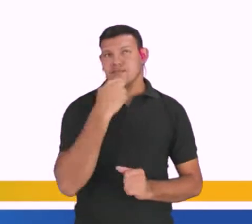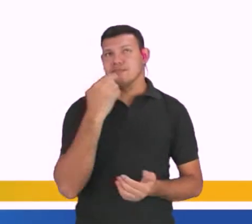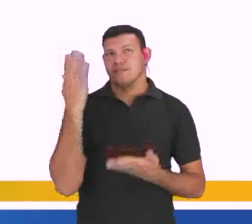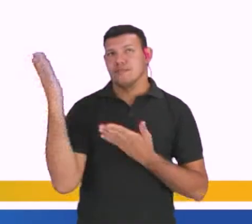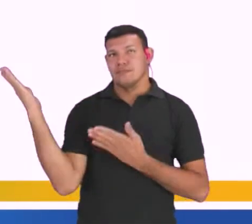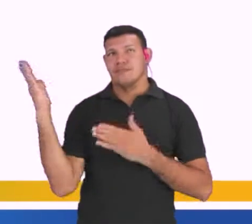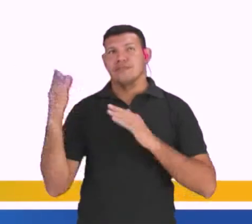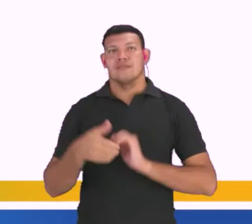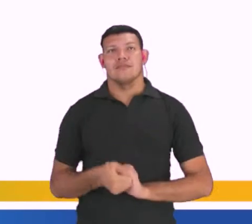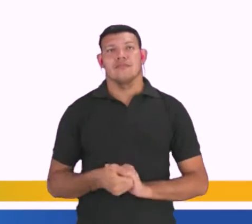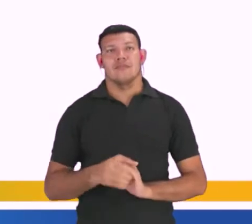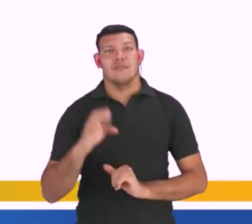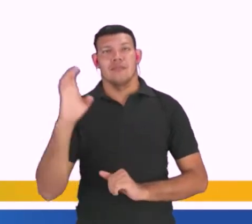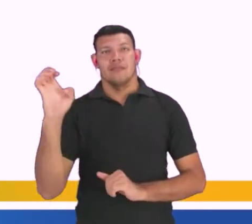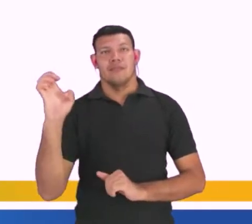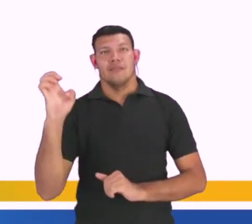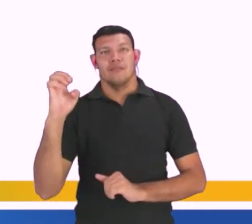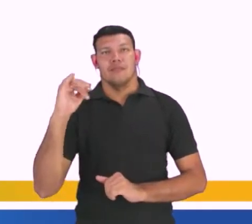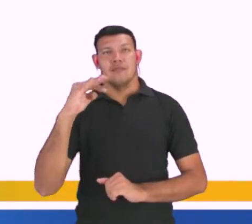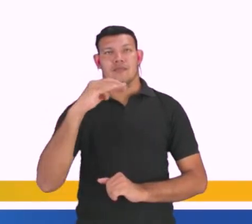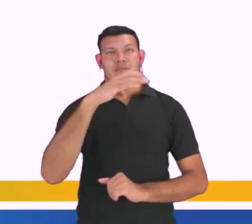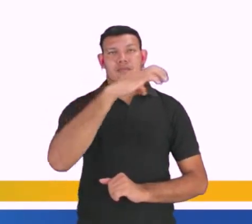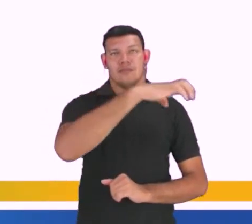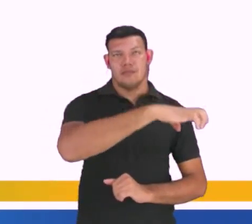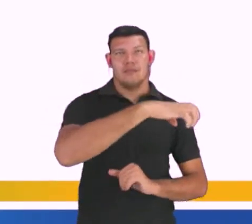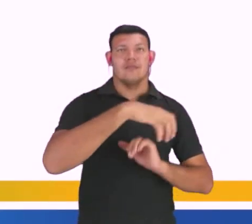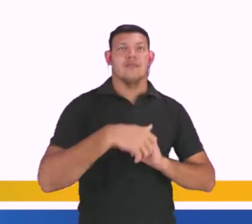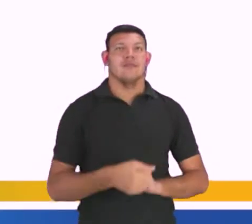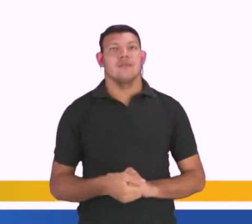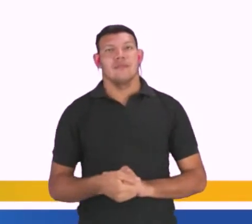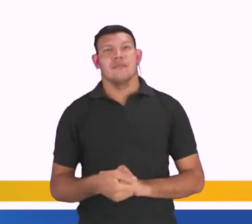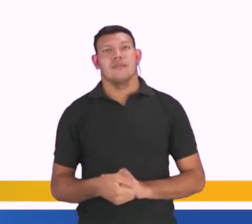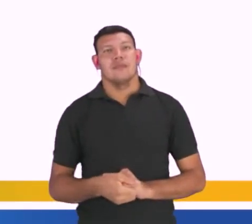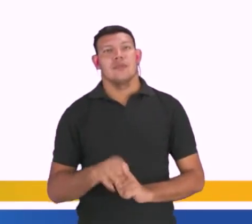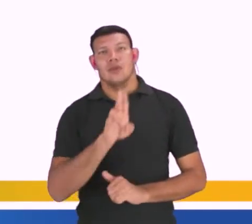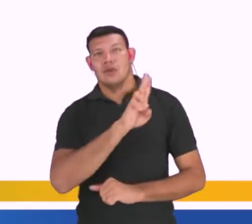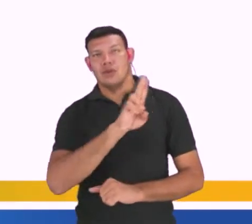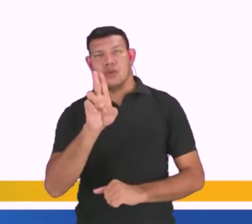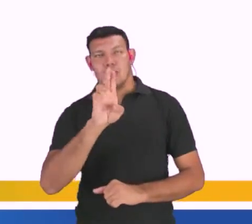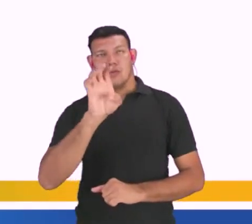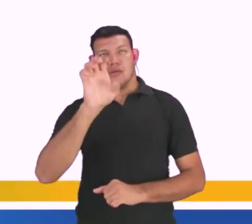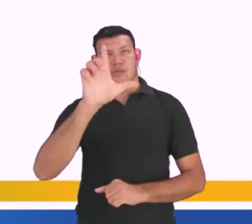exemplo da levedura, né, que é uma